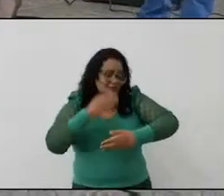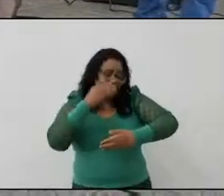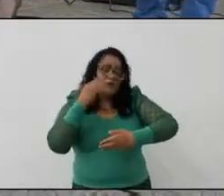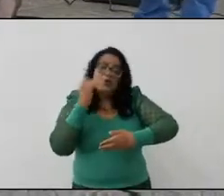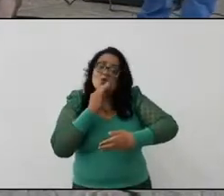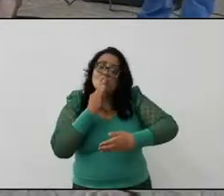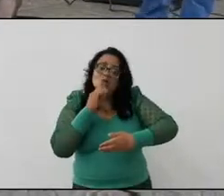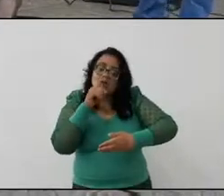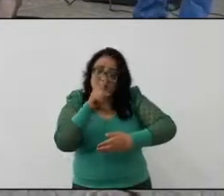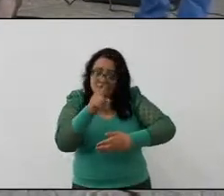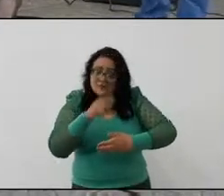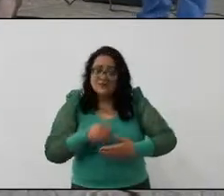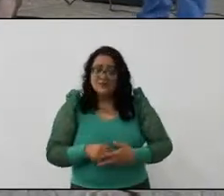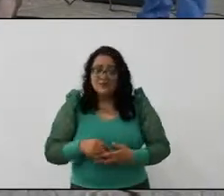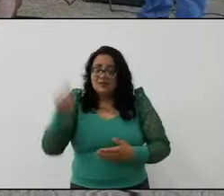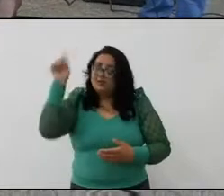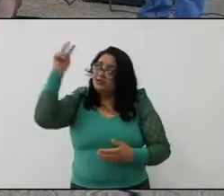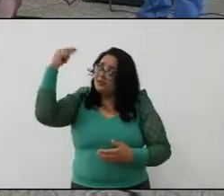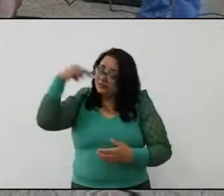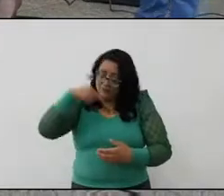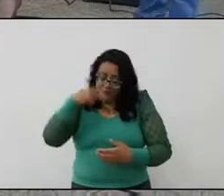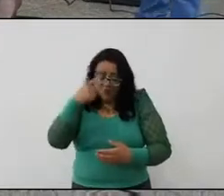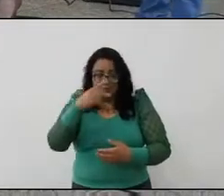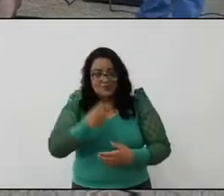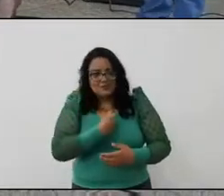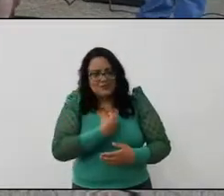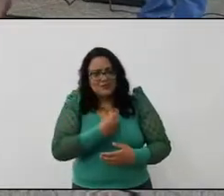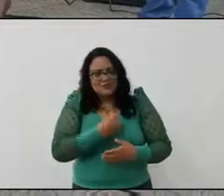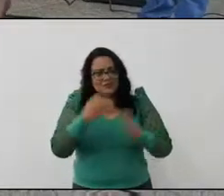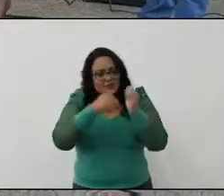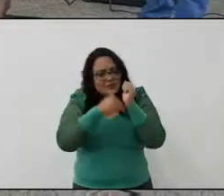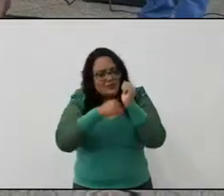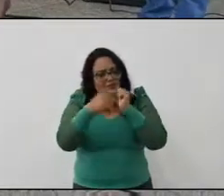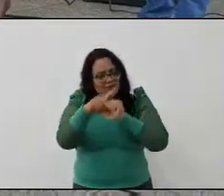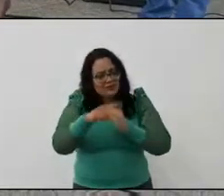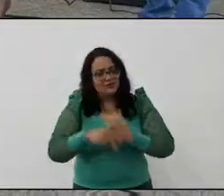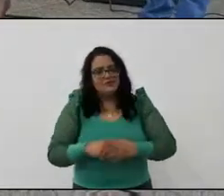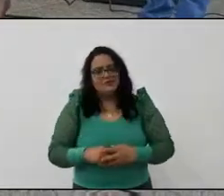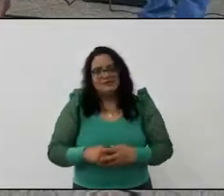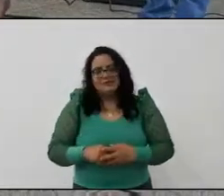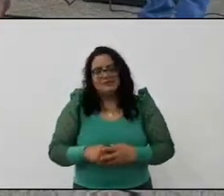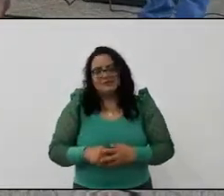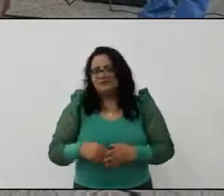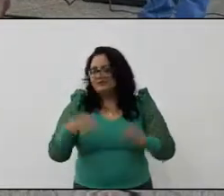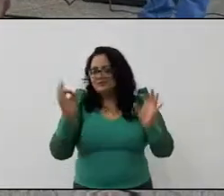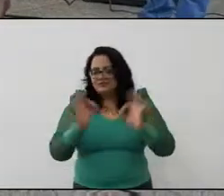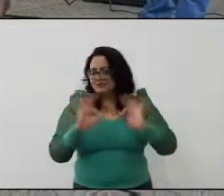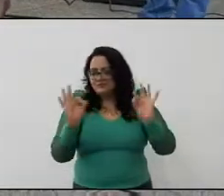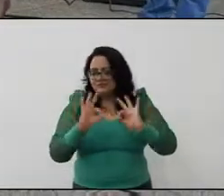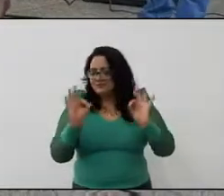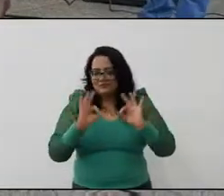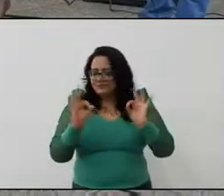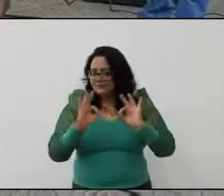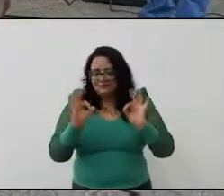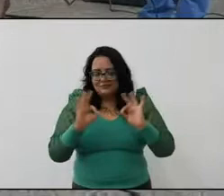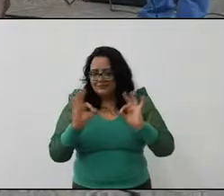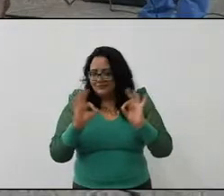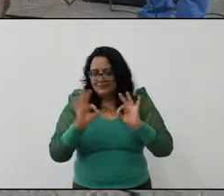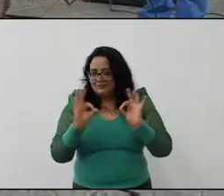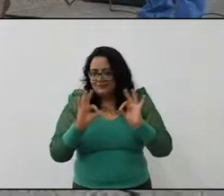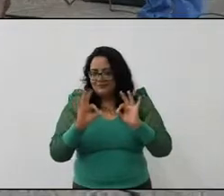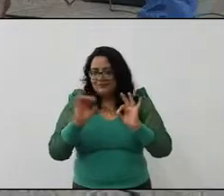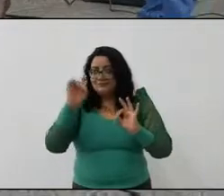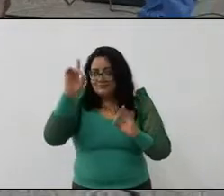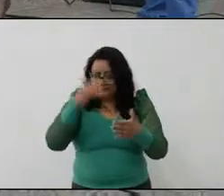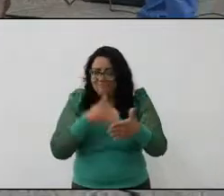meu coração. Ele sonda a tua vida, os teus pensamentos. E aí não existe nada, não existe nada que